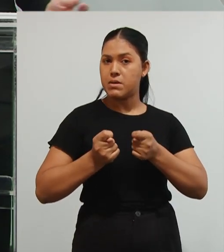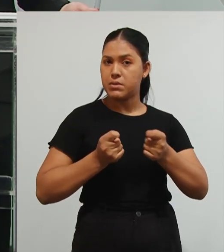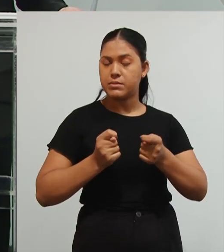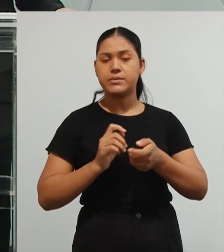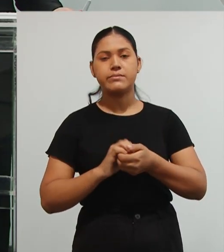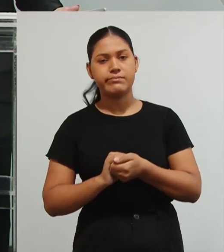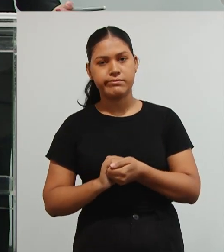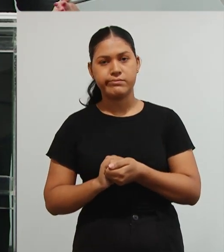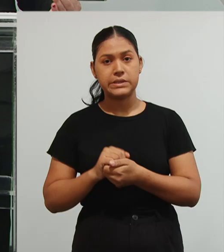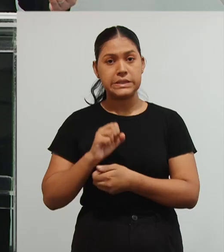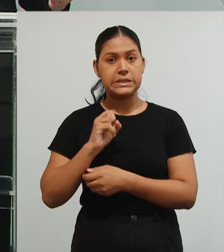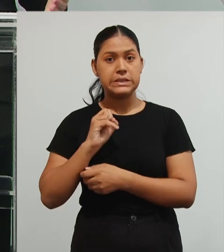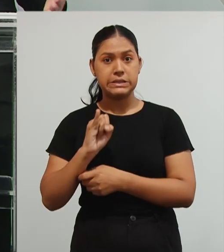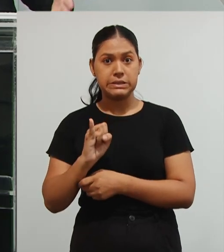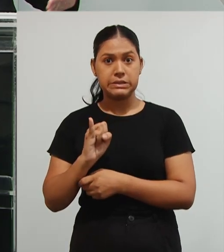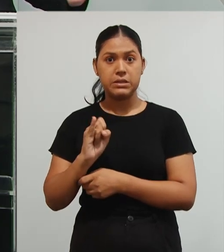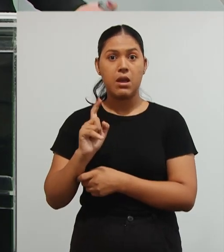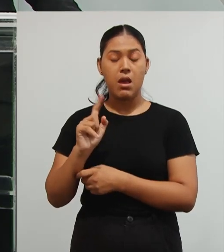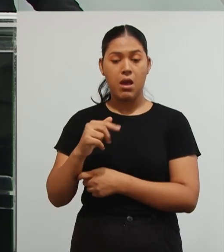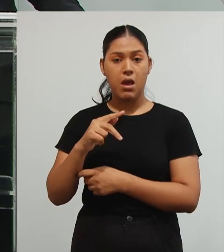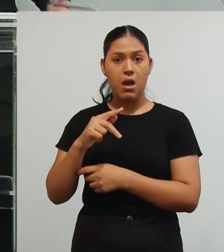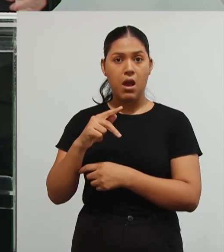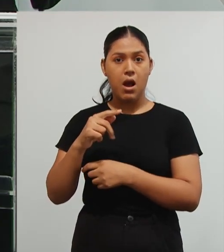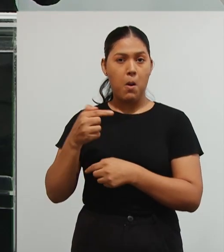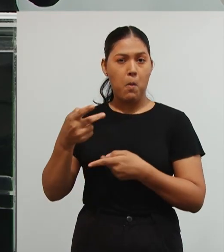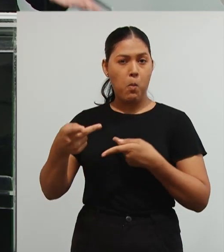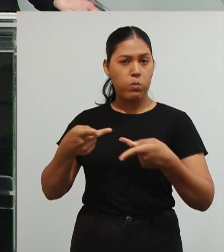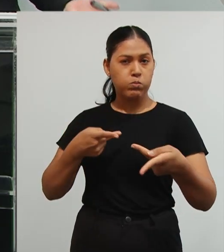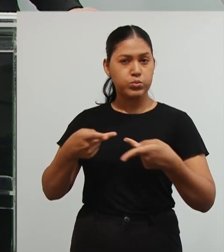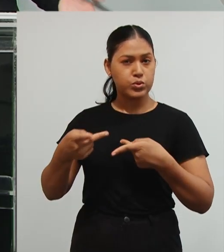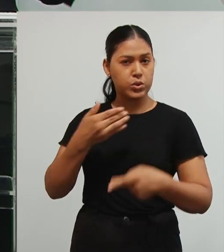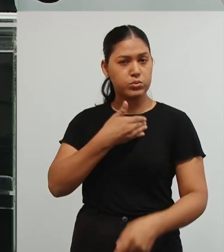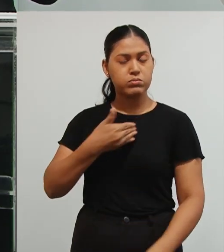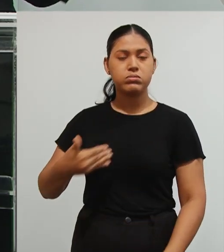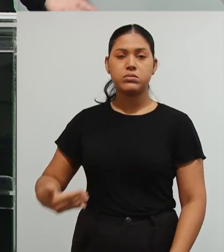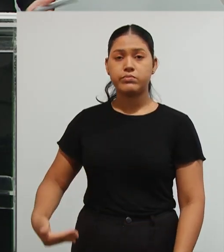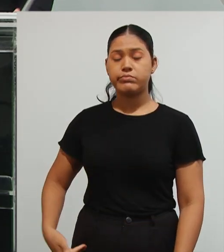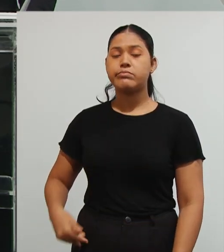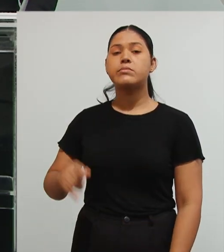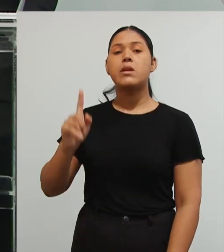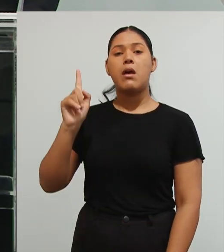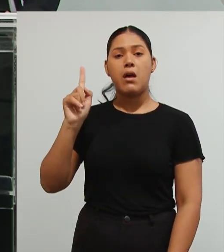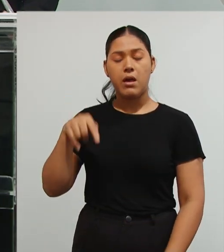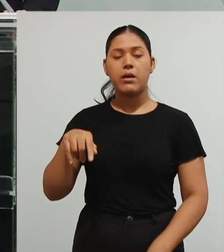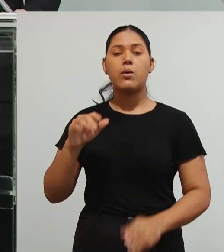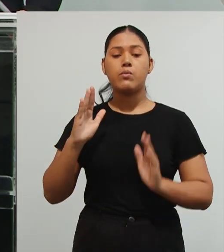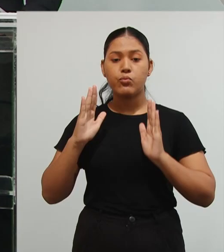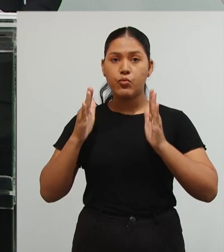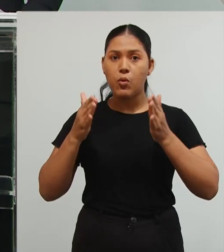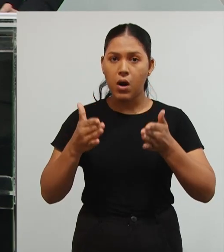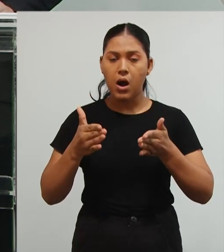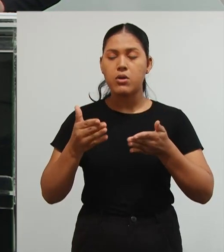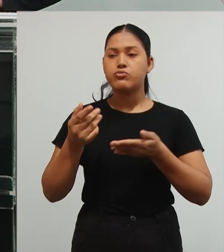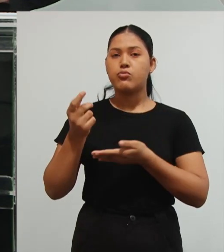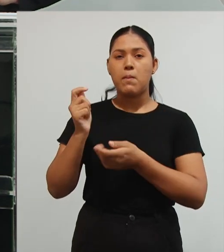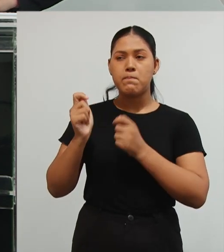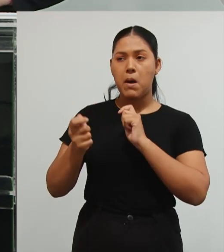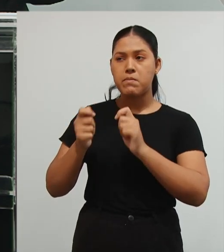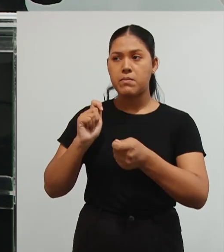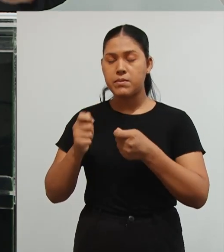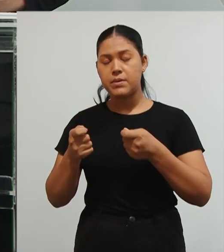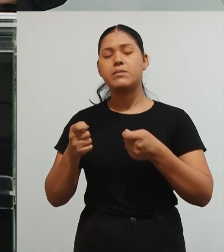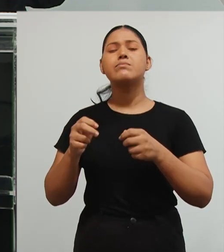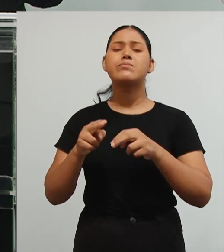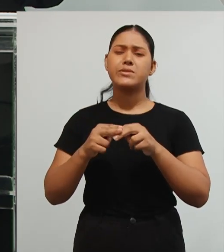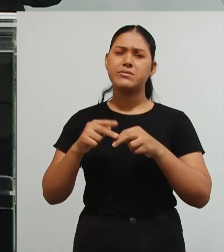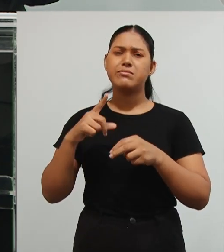pública, é uma política pública de transferência de renda, assim como outros tipos de transferências, né? Então, a gente tem um